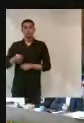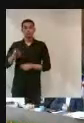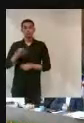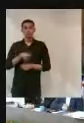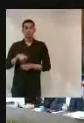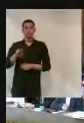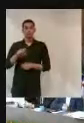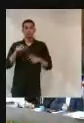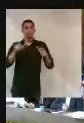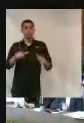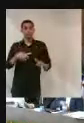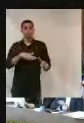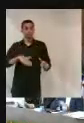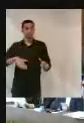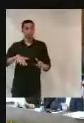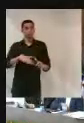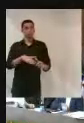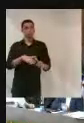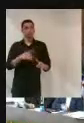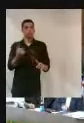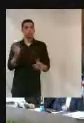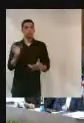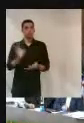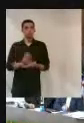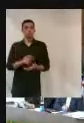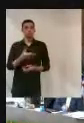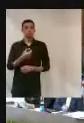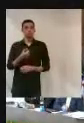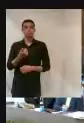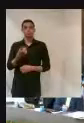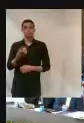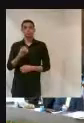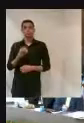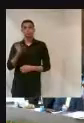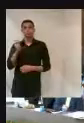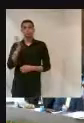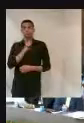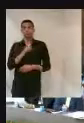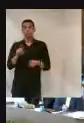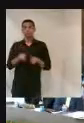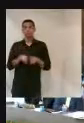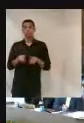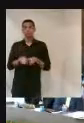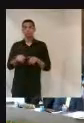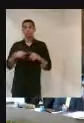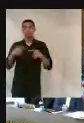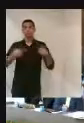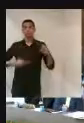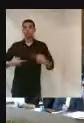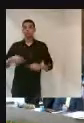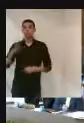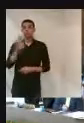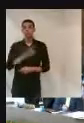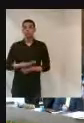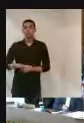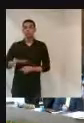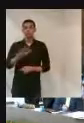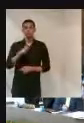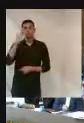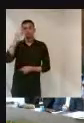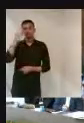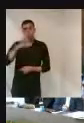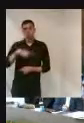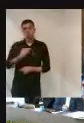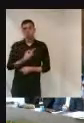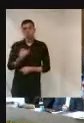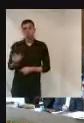que garantiu todo esse investimento. Em 2010, aí veio logo a política nacional, reconhecendo mais uma vez o trabalho e a importância do nosso trabalho. Em